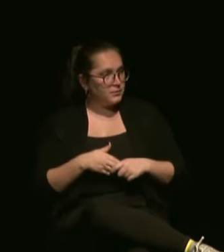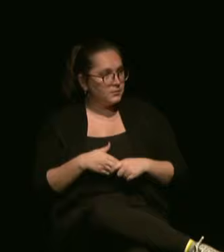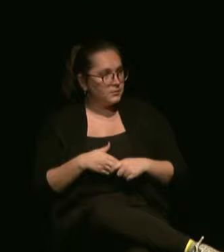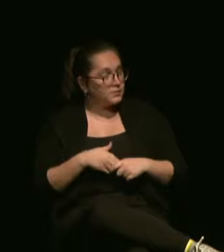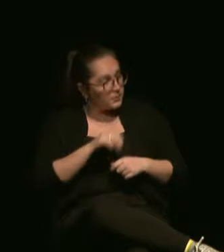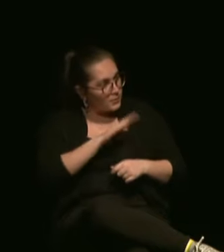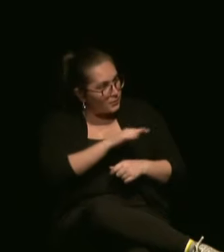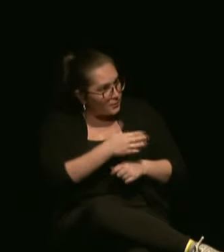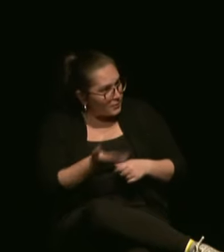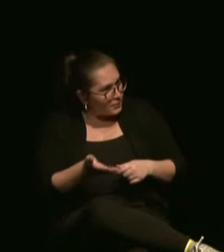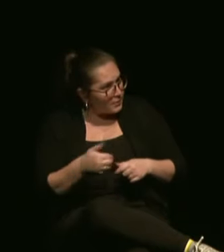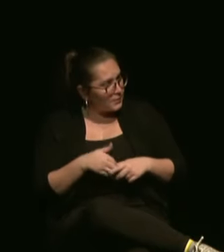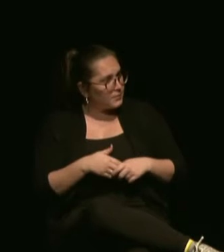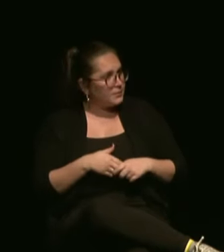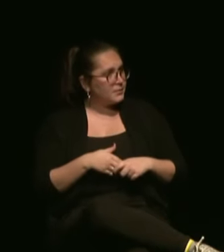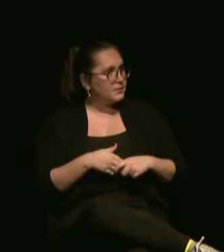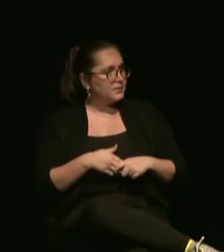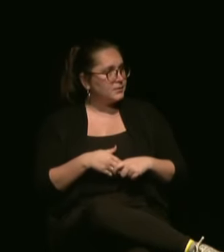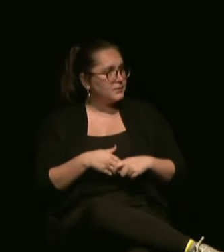Olga?